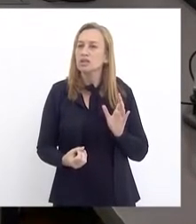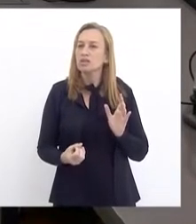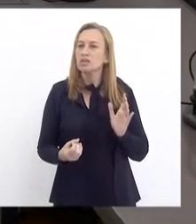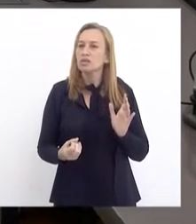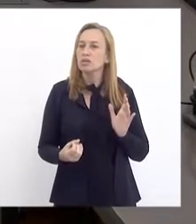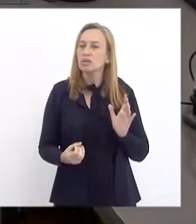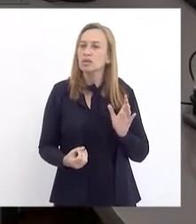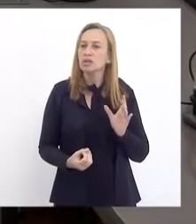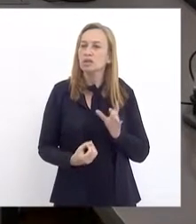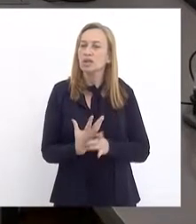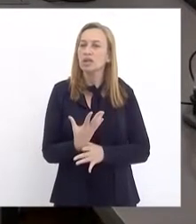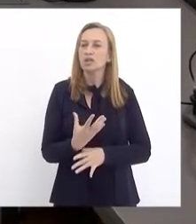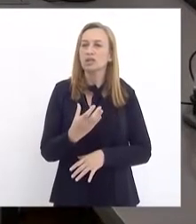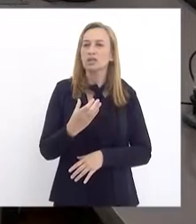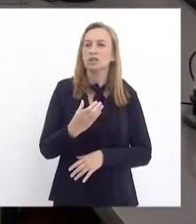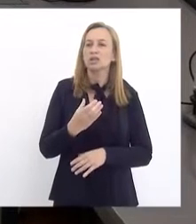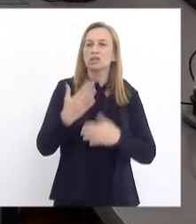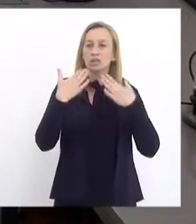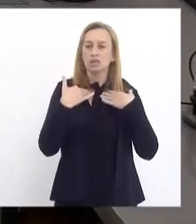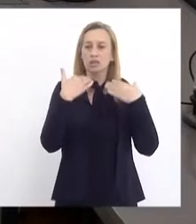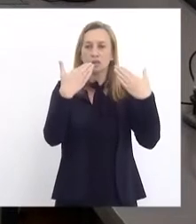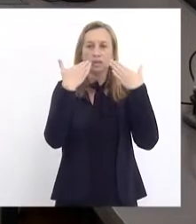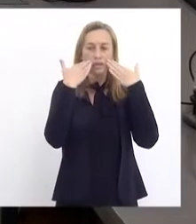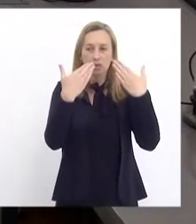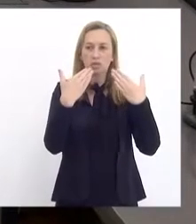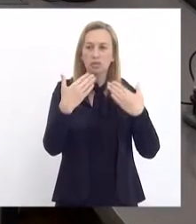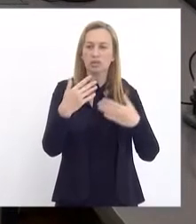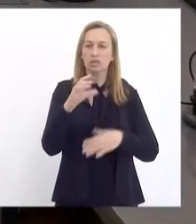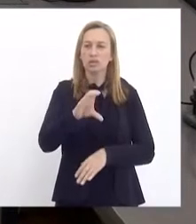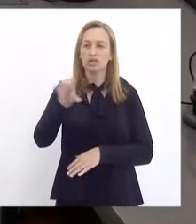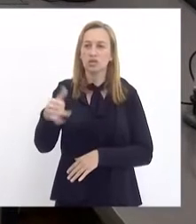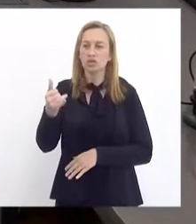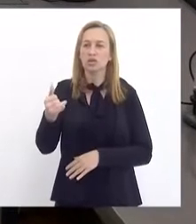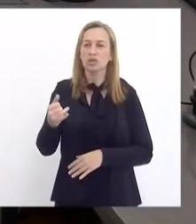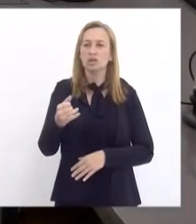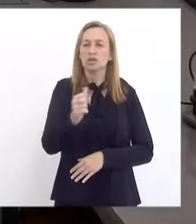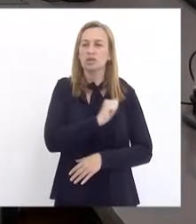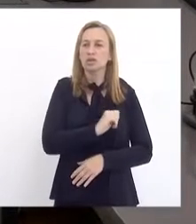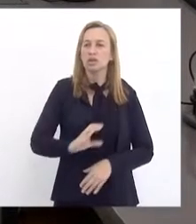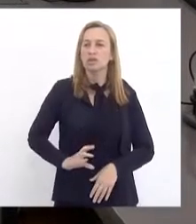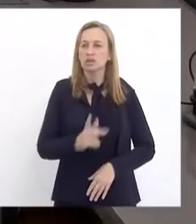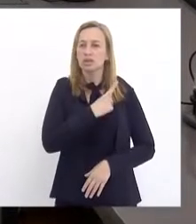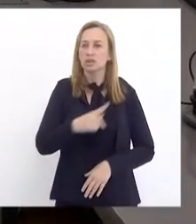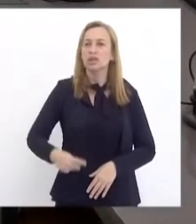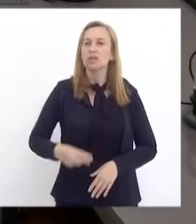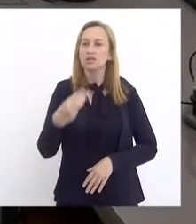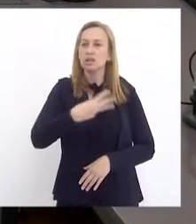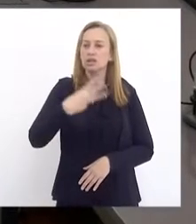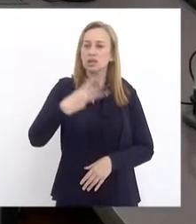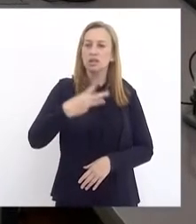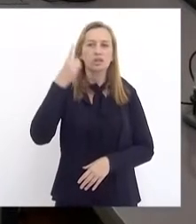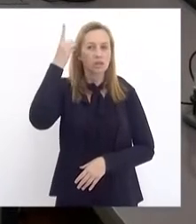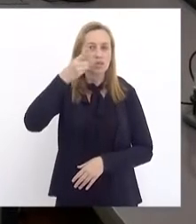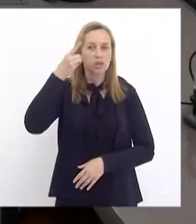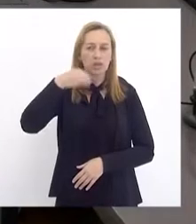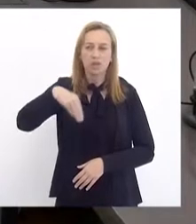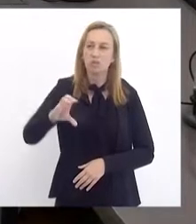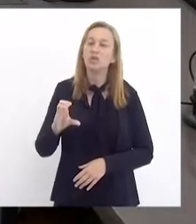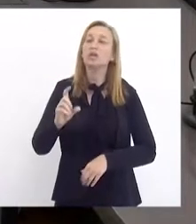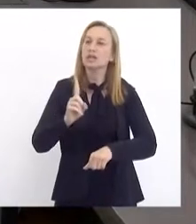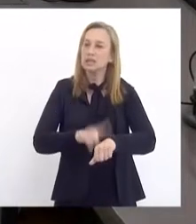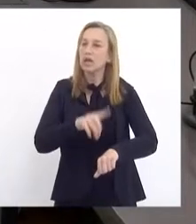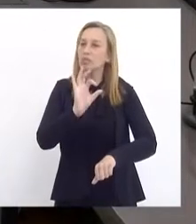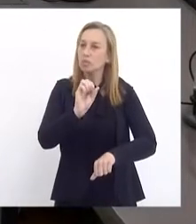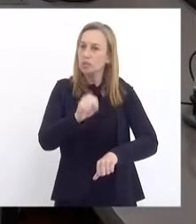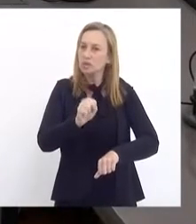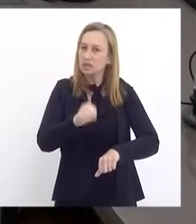da audiência pública pela CCJ foi proposta pelo presidente André Siciliano. E o terceiro, deputado Mink, é que há tempo suficiente